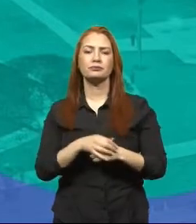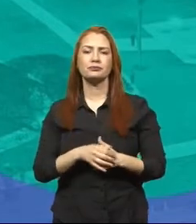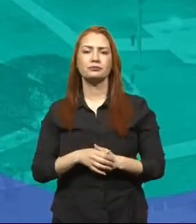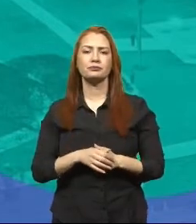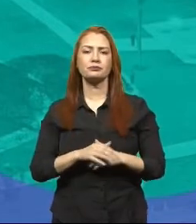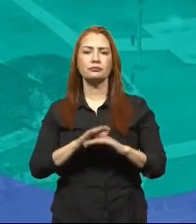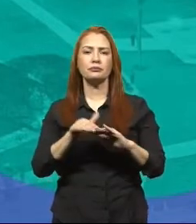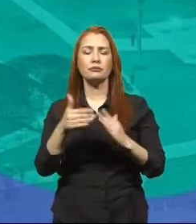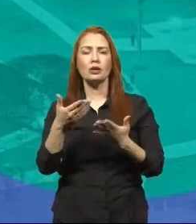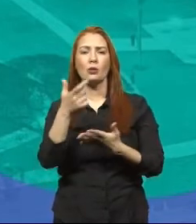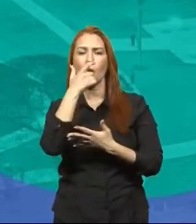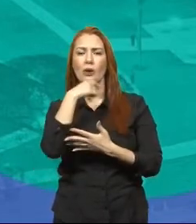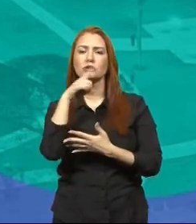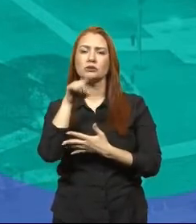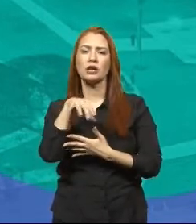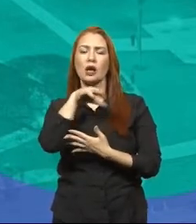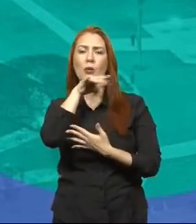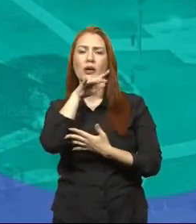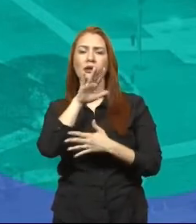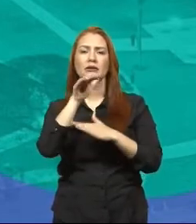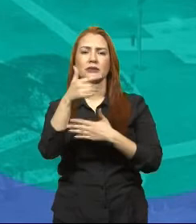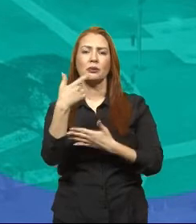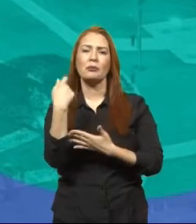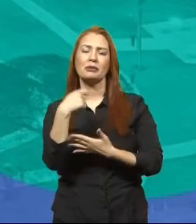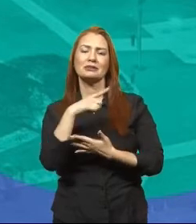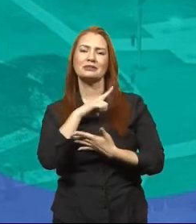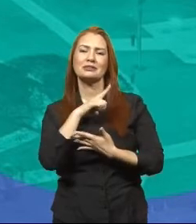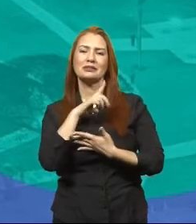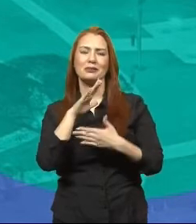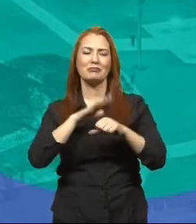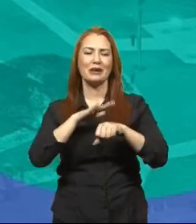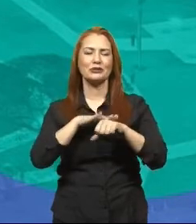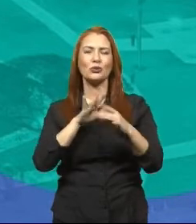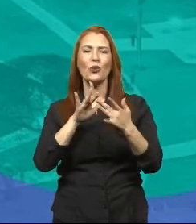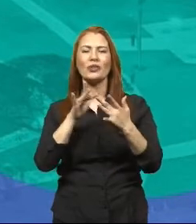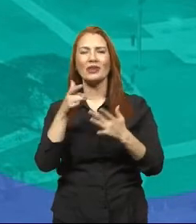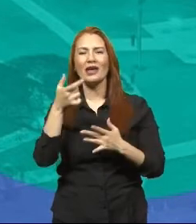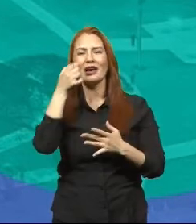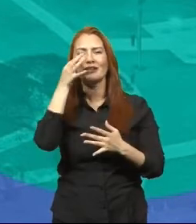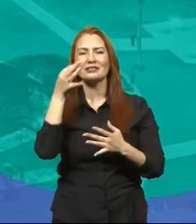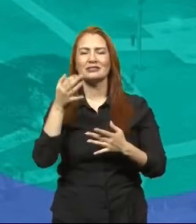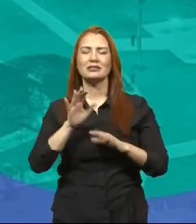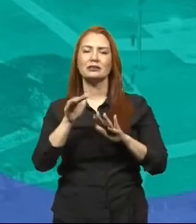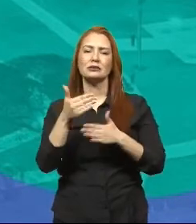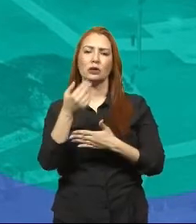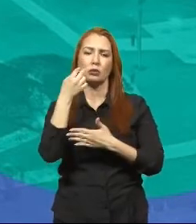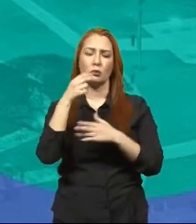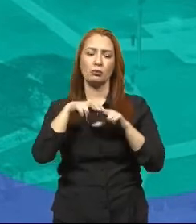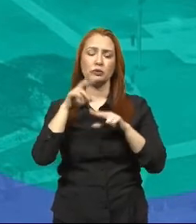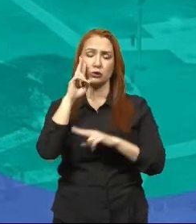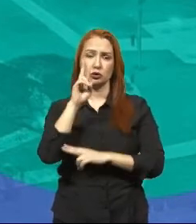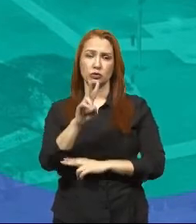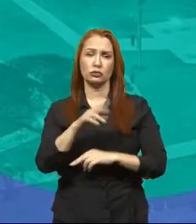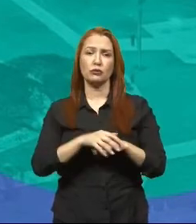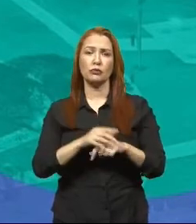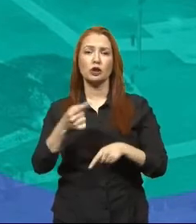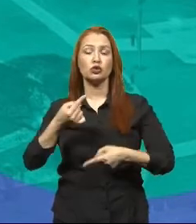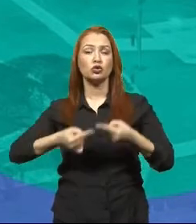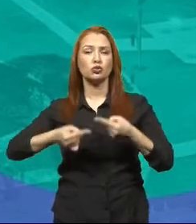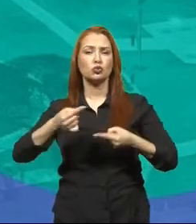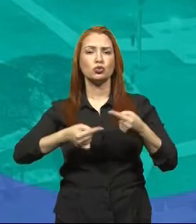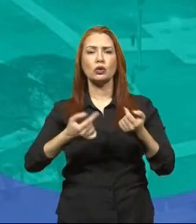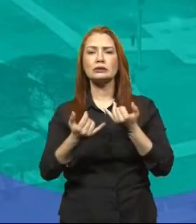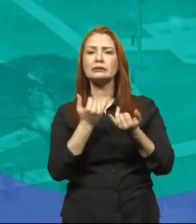Isso é ruim, então um pouco mais de criticidade no processo é bom, e por isso que nós vemos essas discussões a respeito de notícias